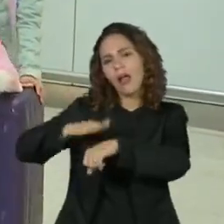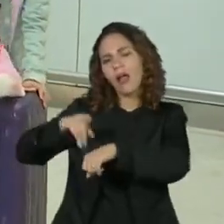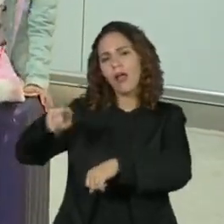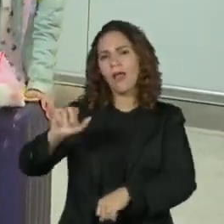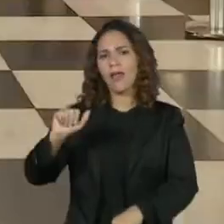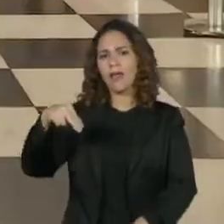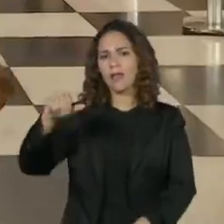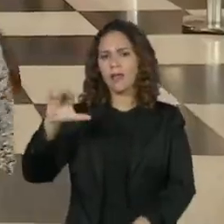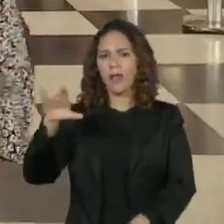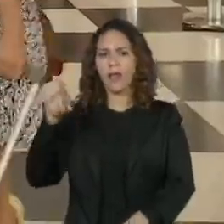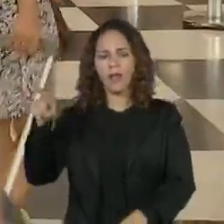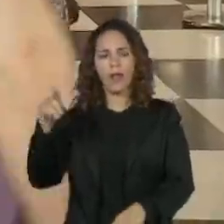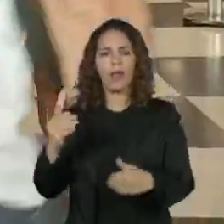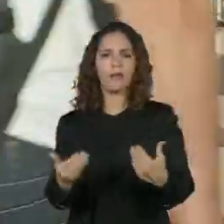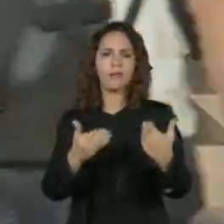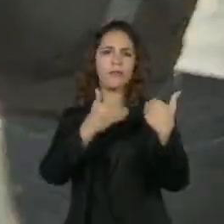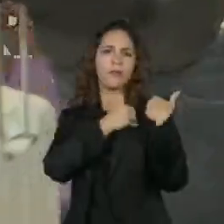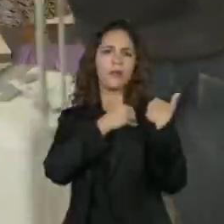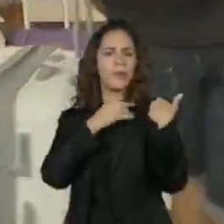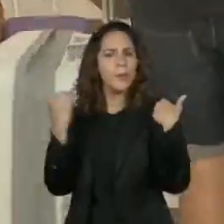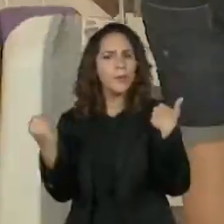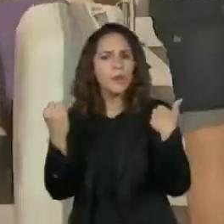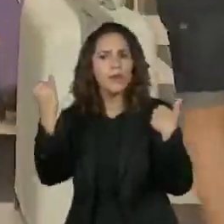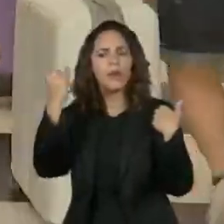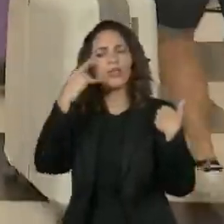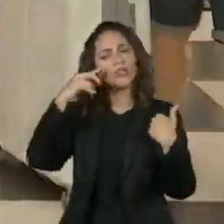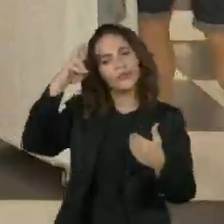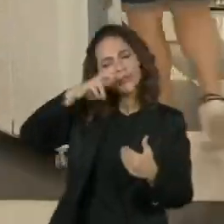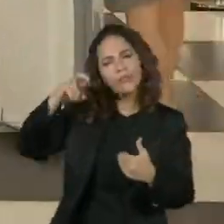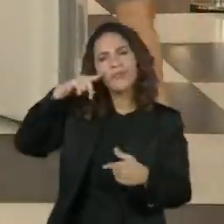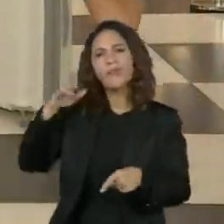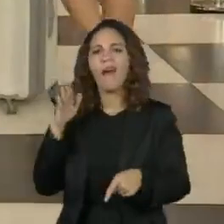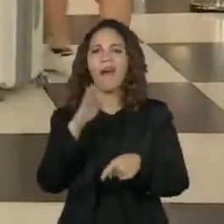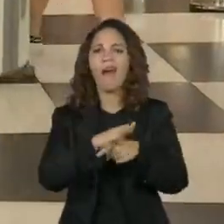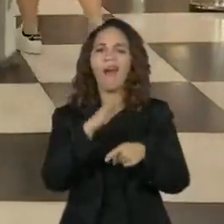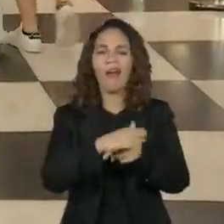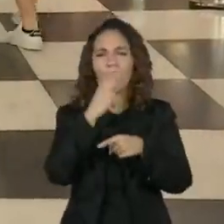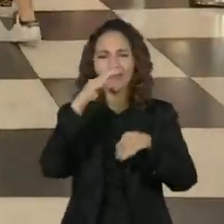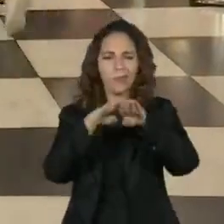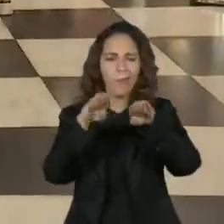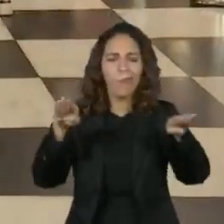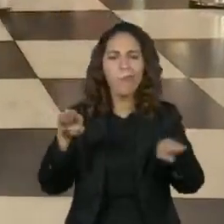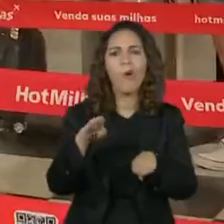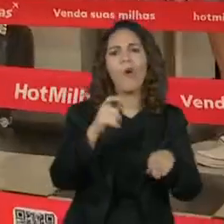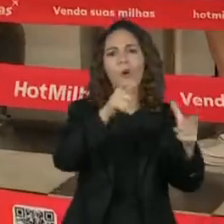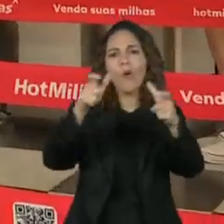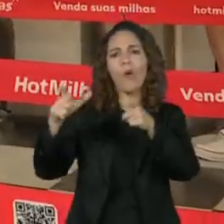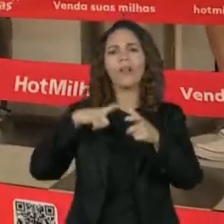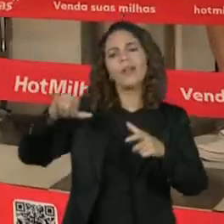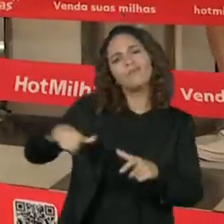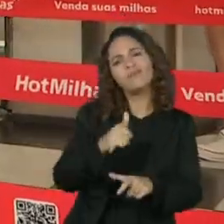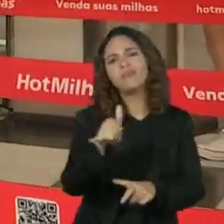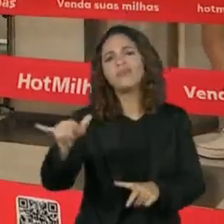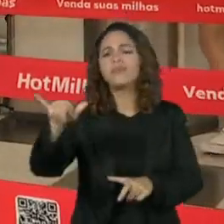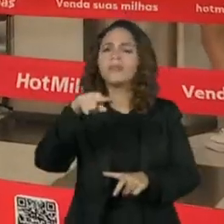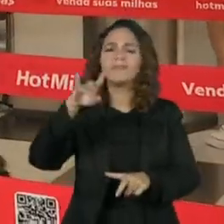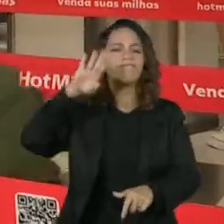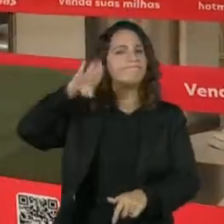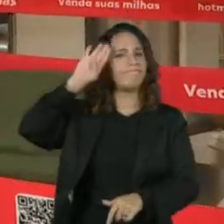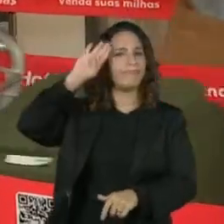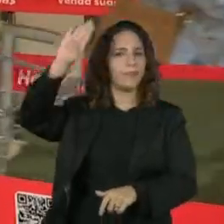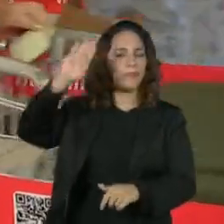de Aviação Civil, atribuições importantes e favoreceria a cobertura desigual no país de um serviço considerado